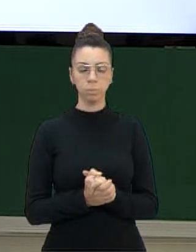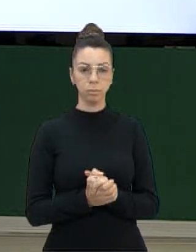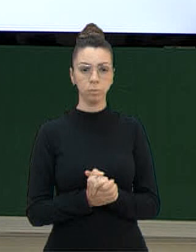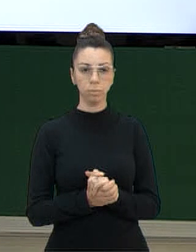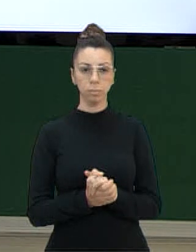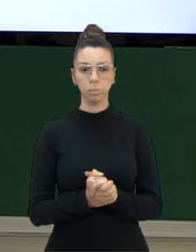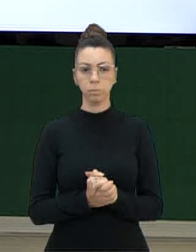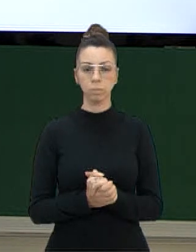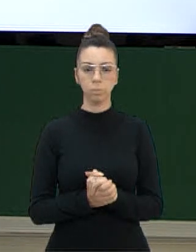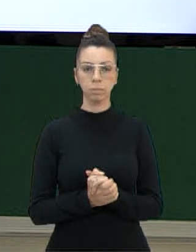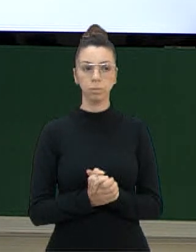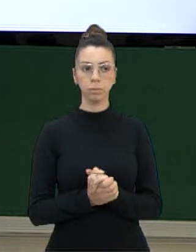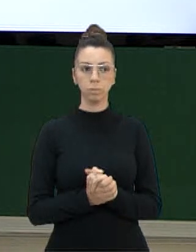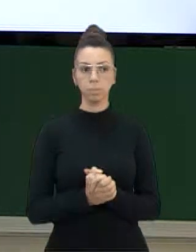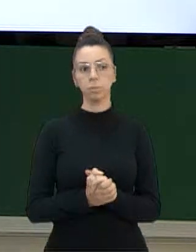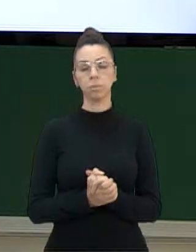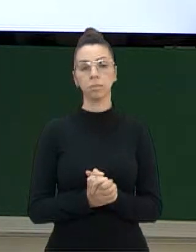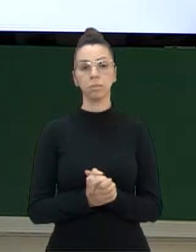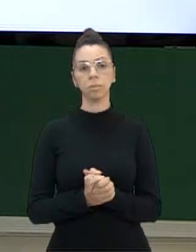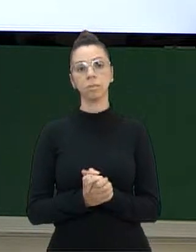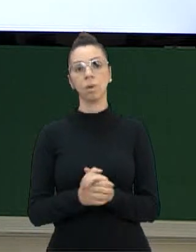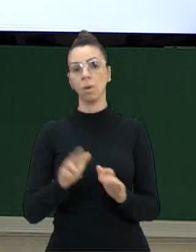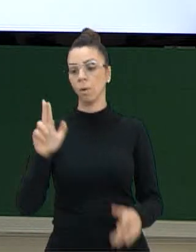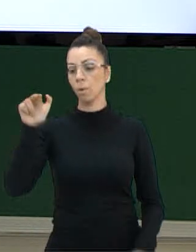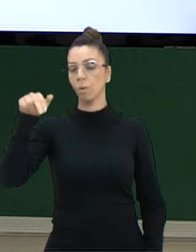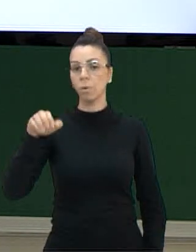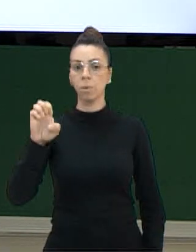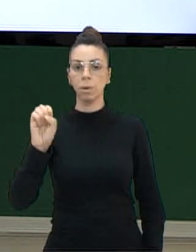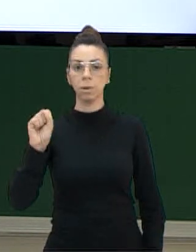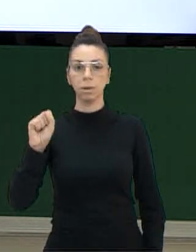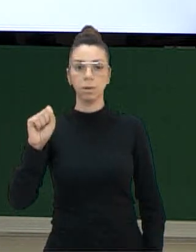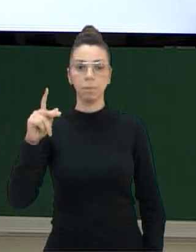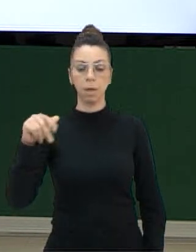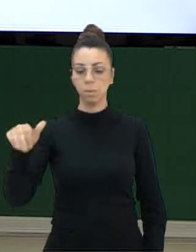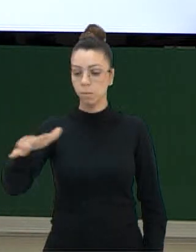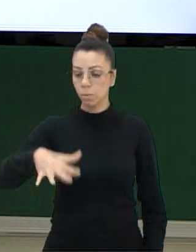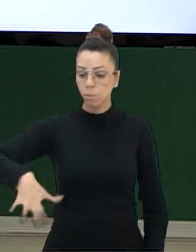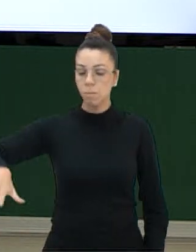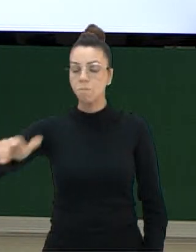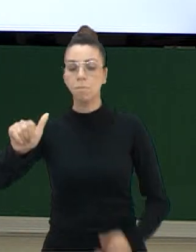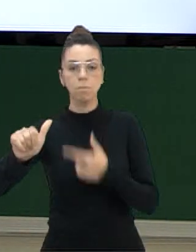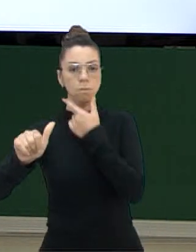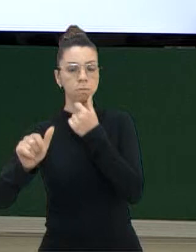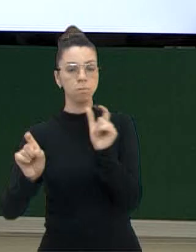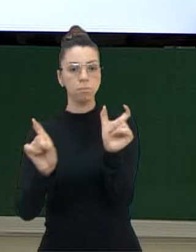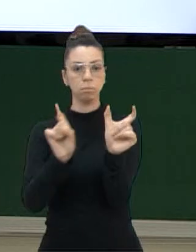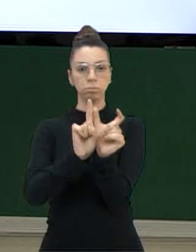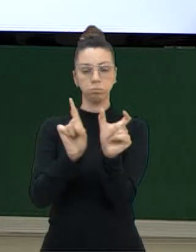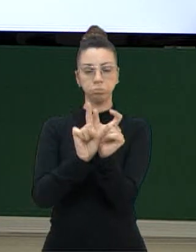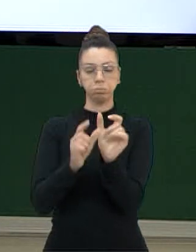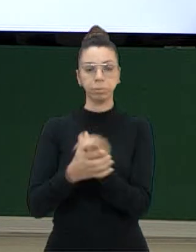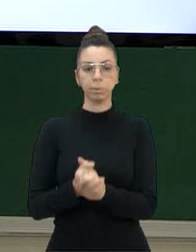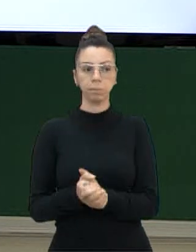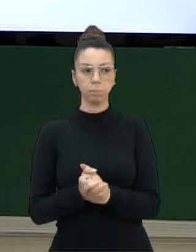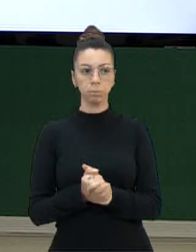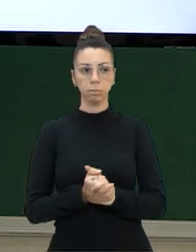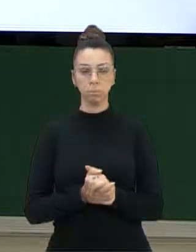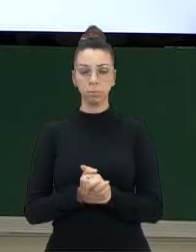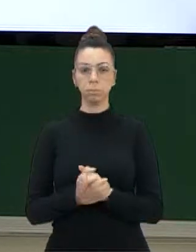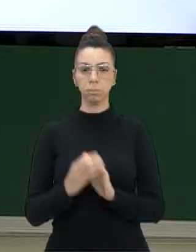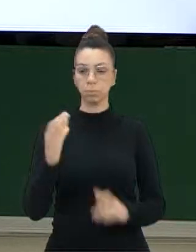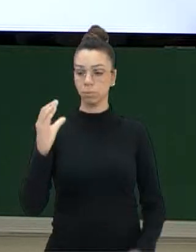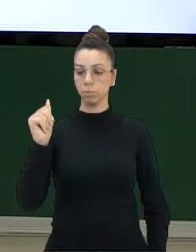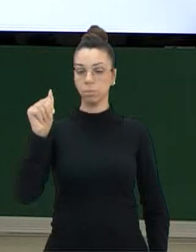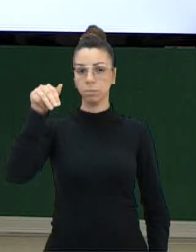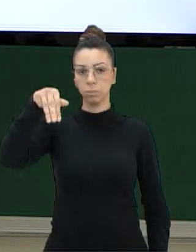um espaço, masculino singular, inteligente, em que uma cama, sim, feminino